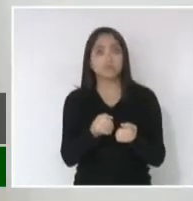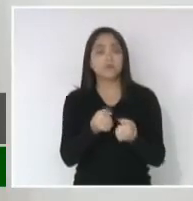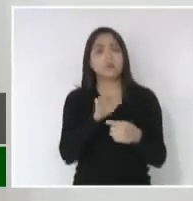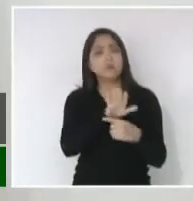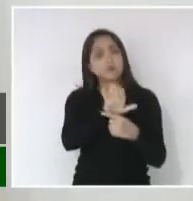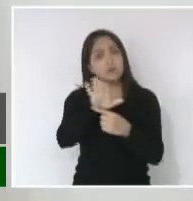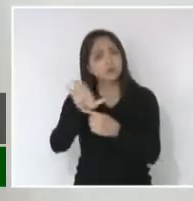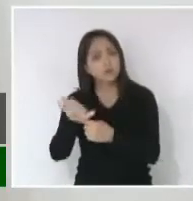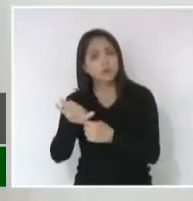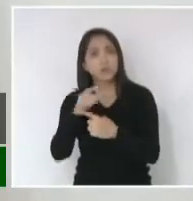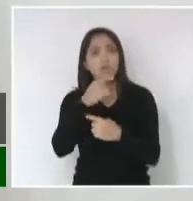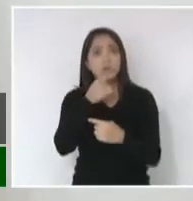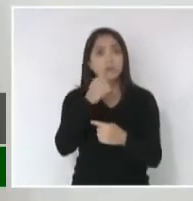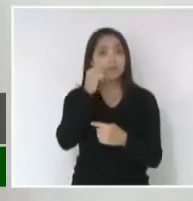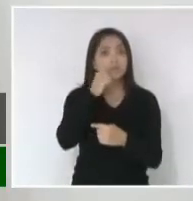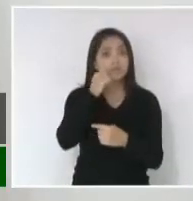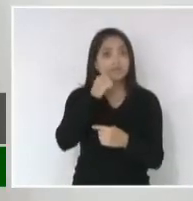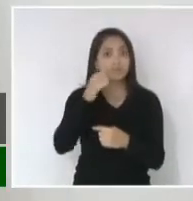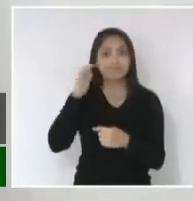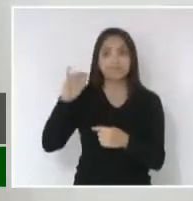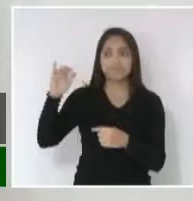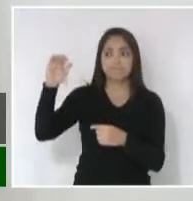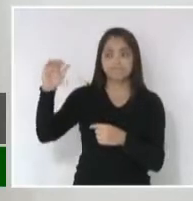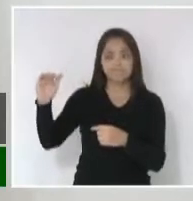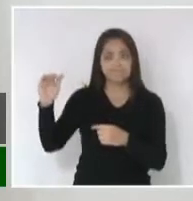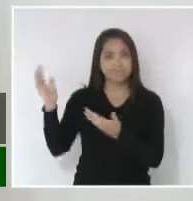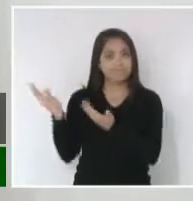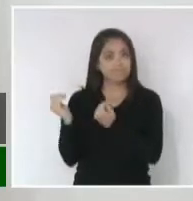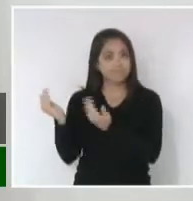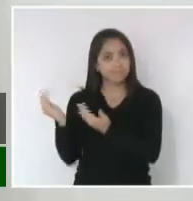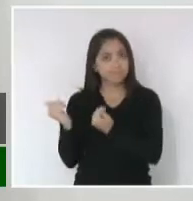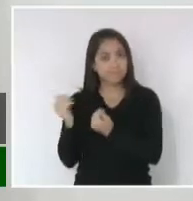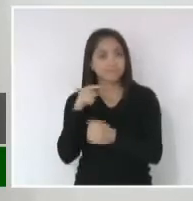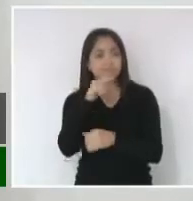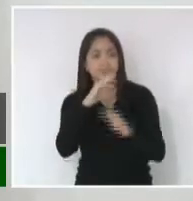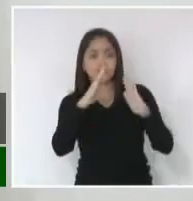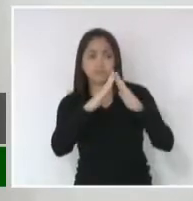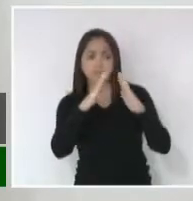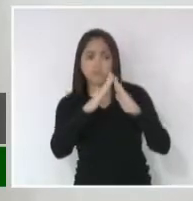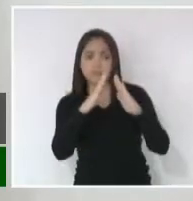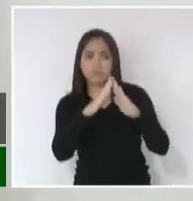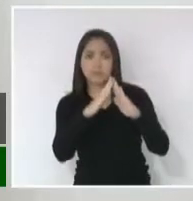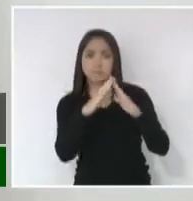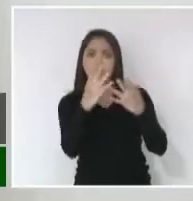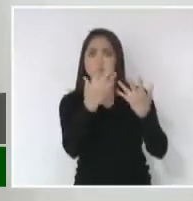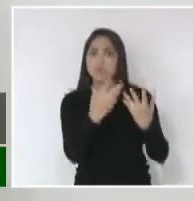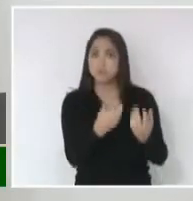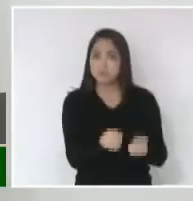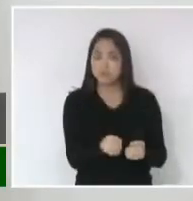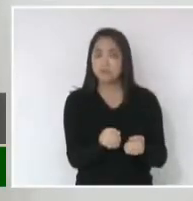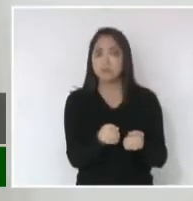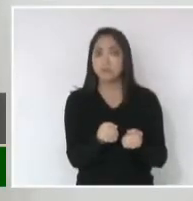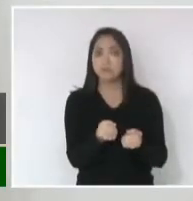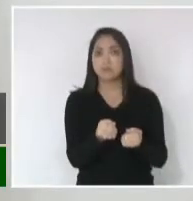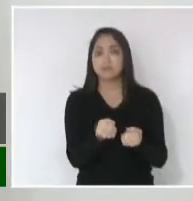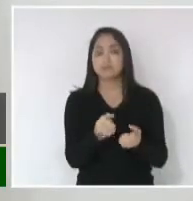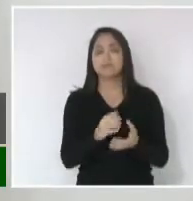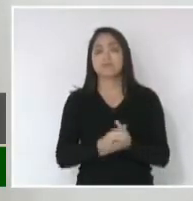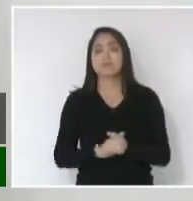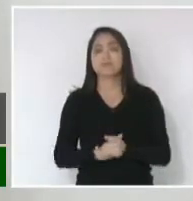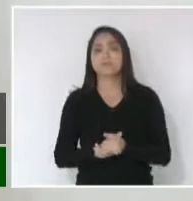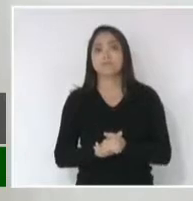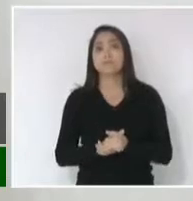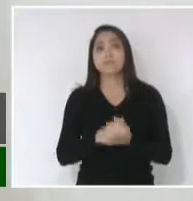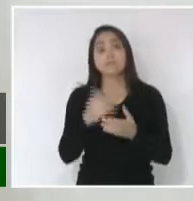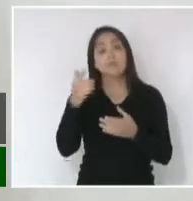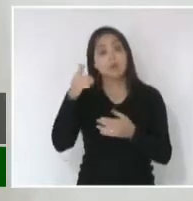àquele menino, àquela menina que está lá no abrigo, sem uma perspectiva de uma vida melhor. Uma